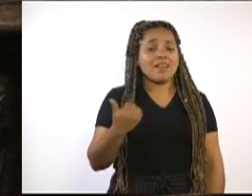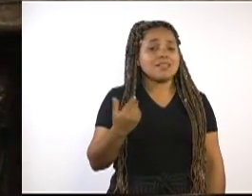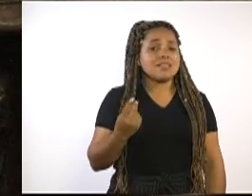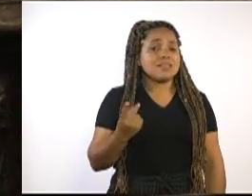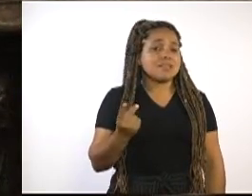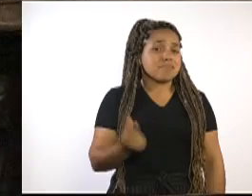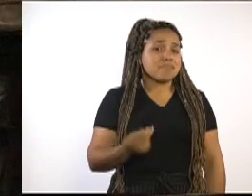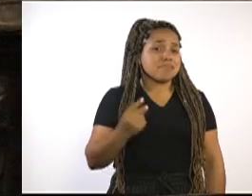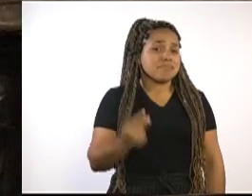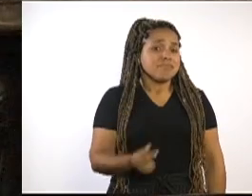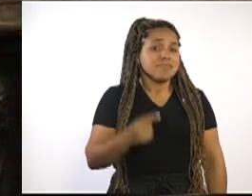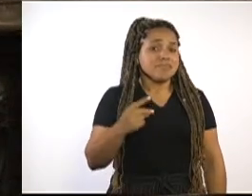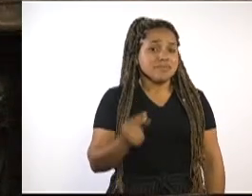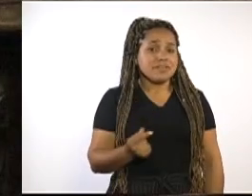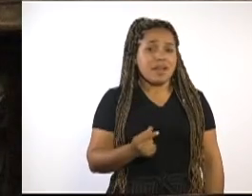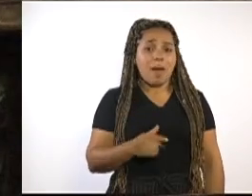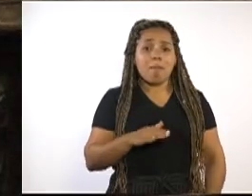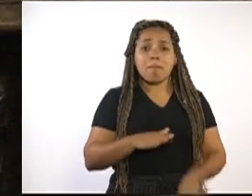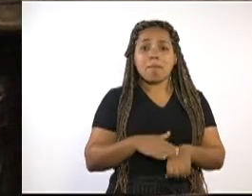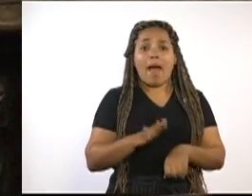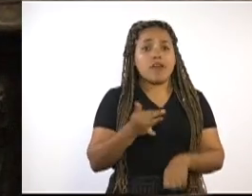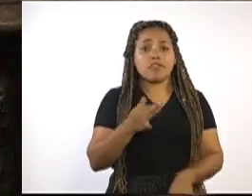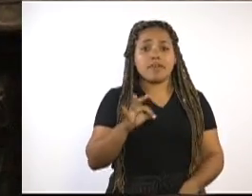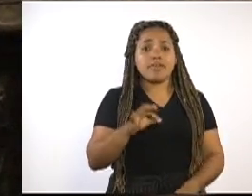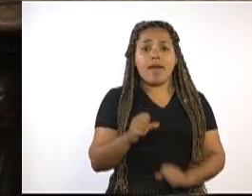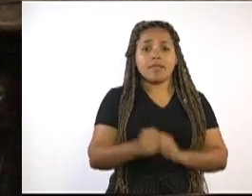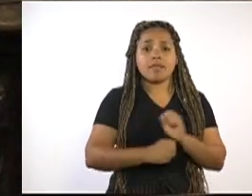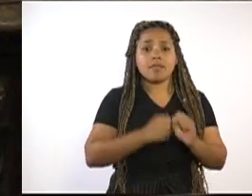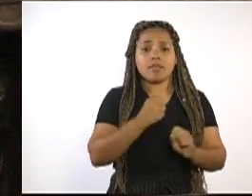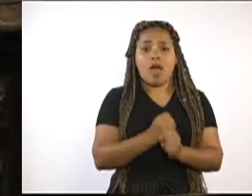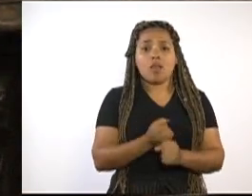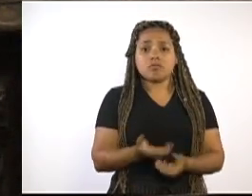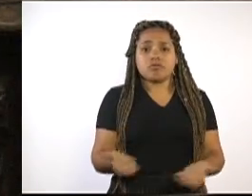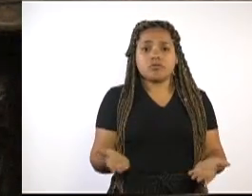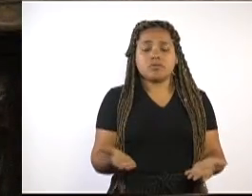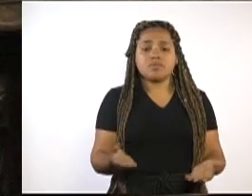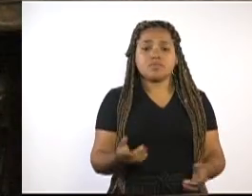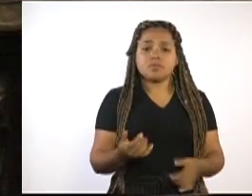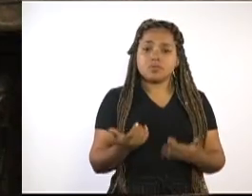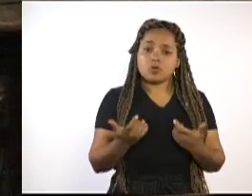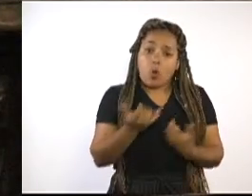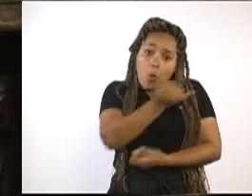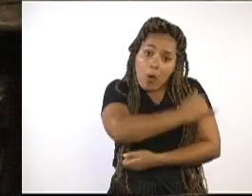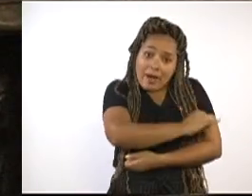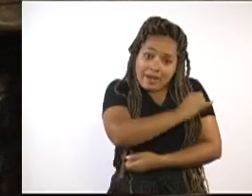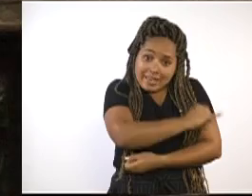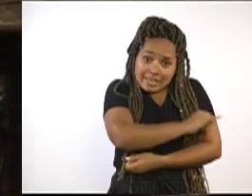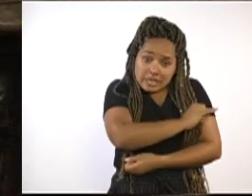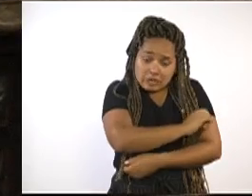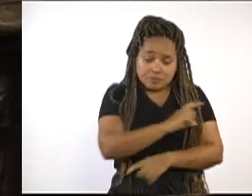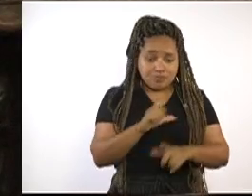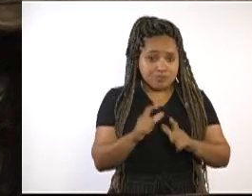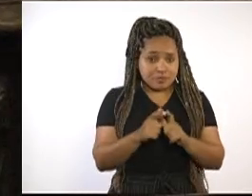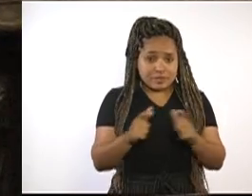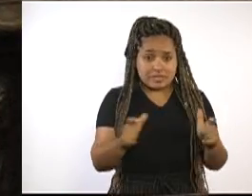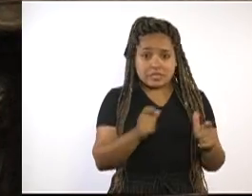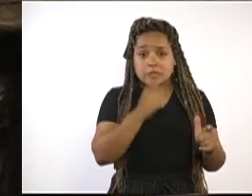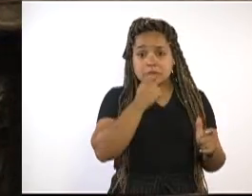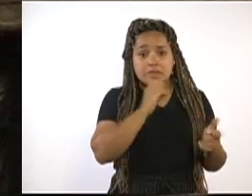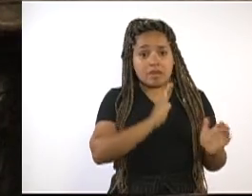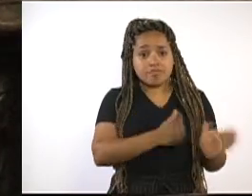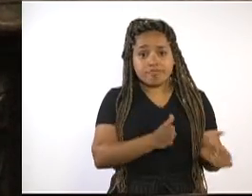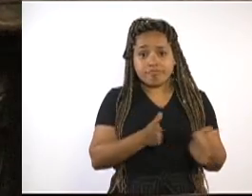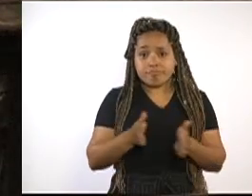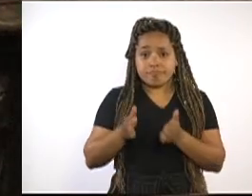décadas. Como eu falei, o Rio foi crescendo de forma totalmente desordenada,